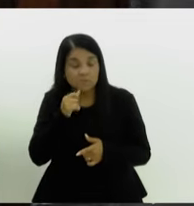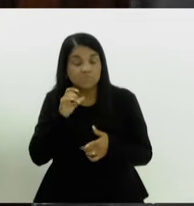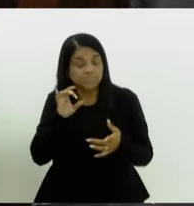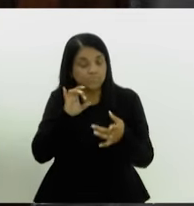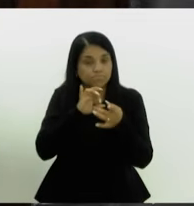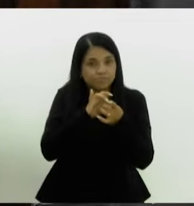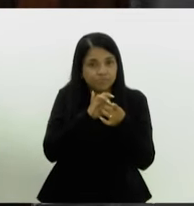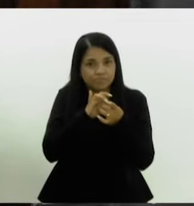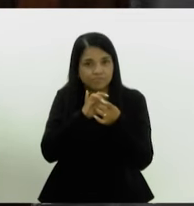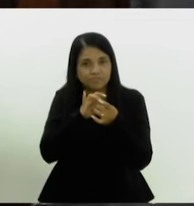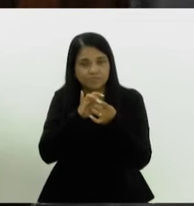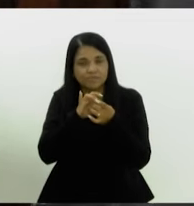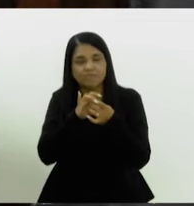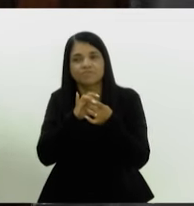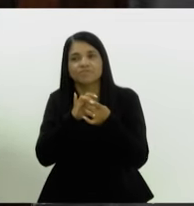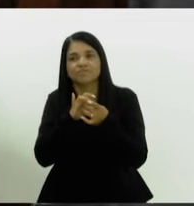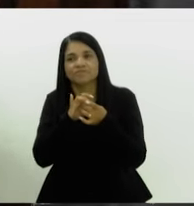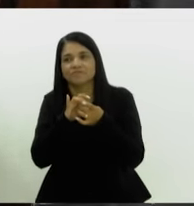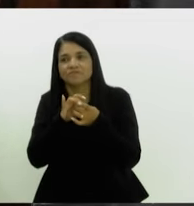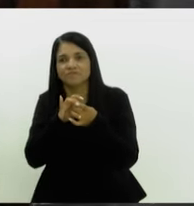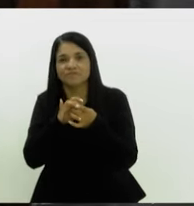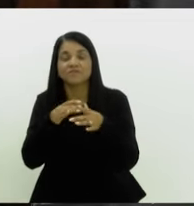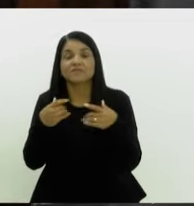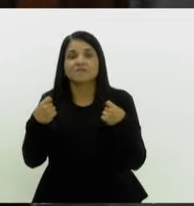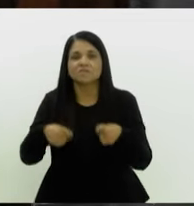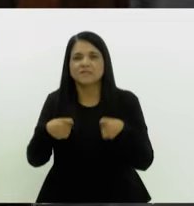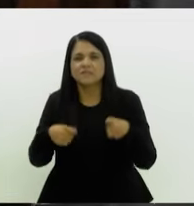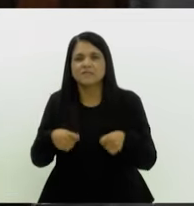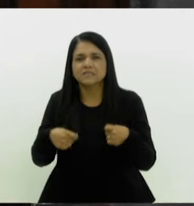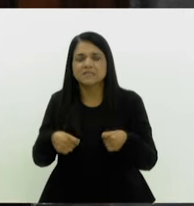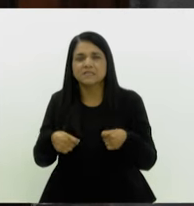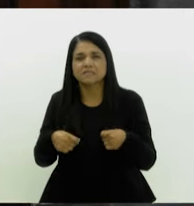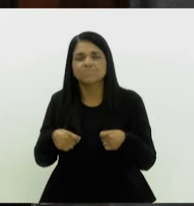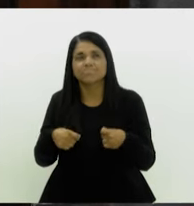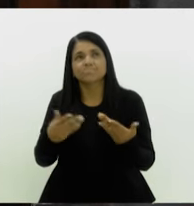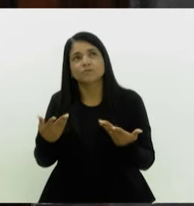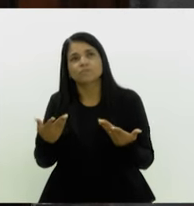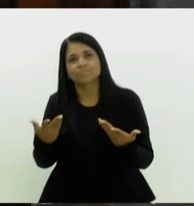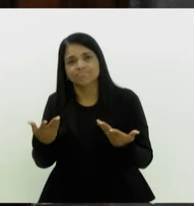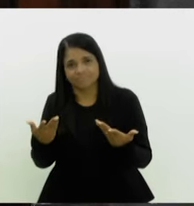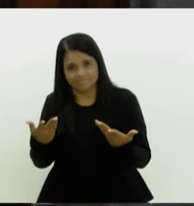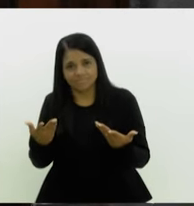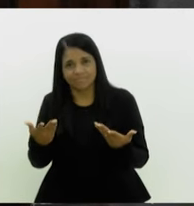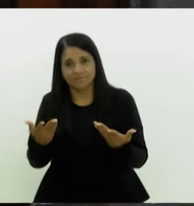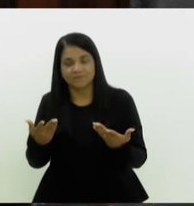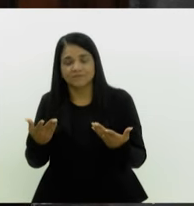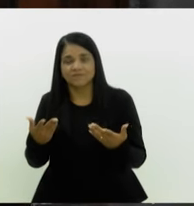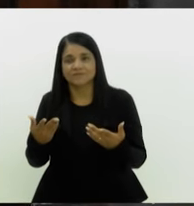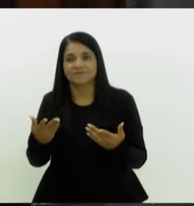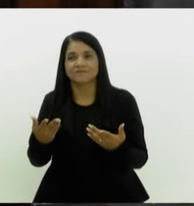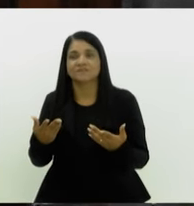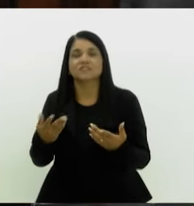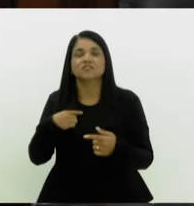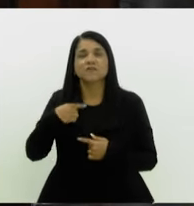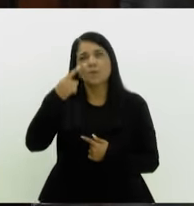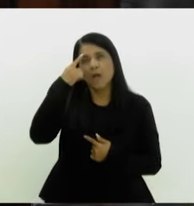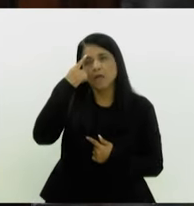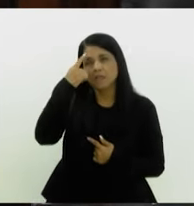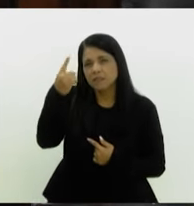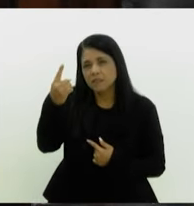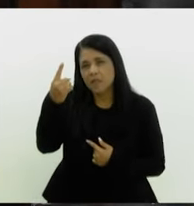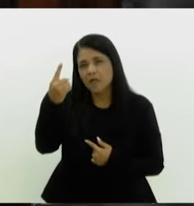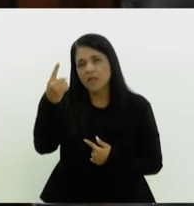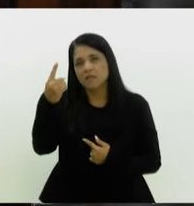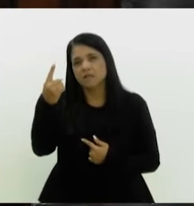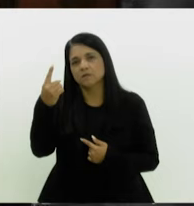isso se nossa rotina acaba nos cegando E aí nós tivemos a ideia de abrir o